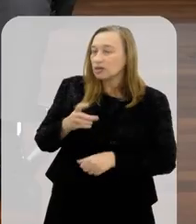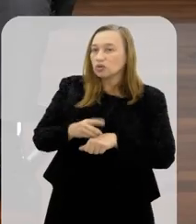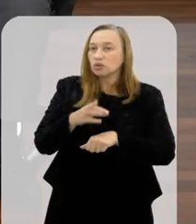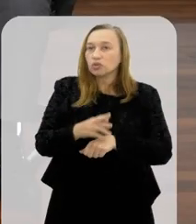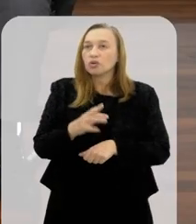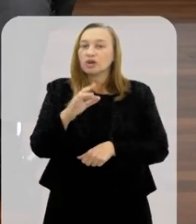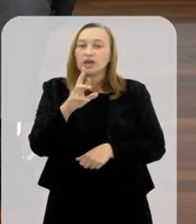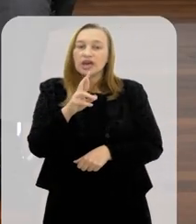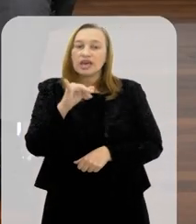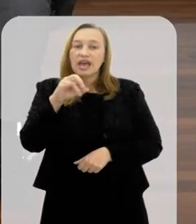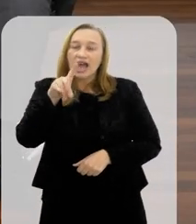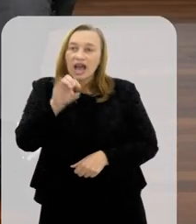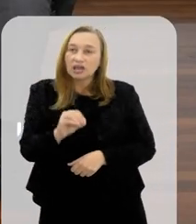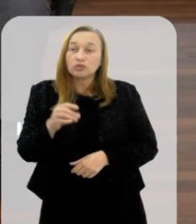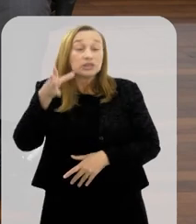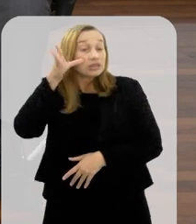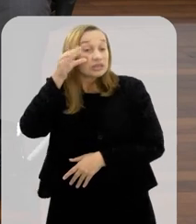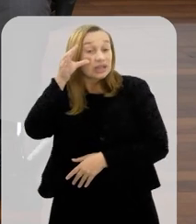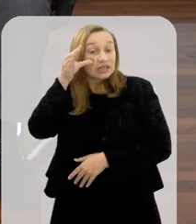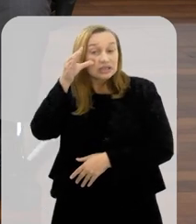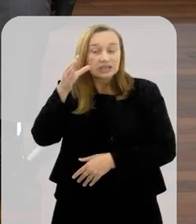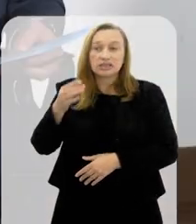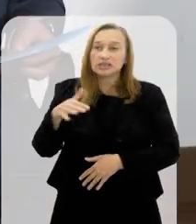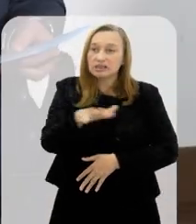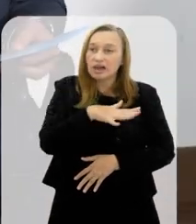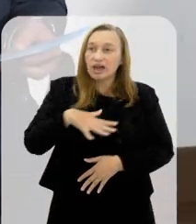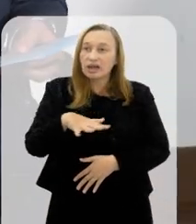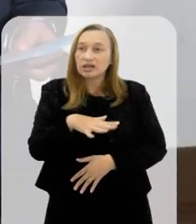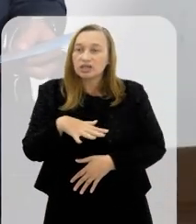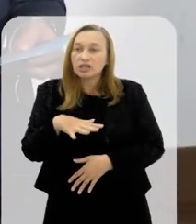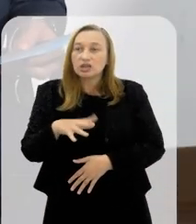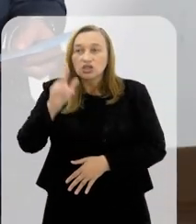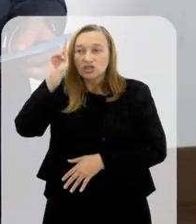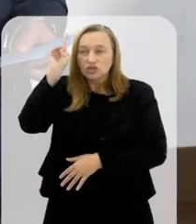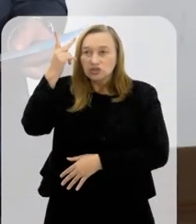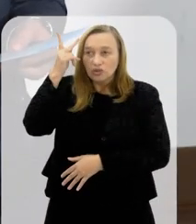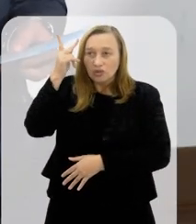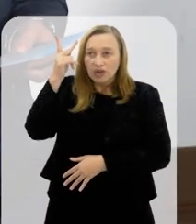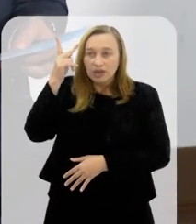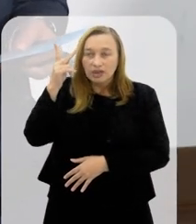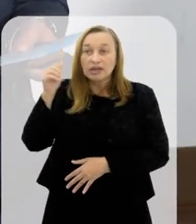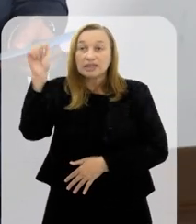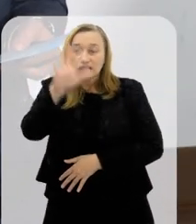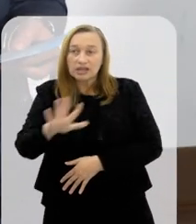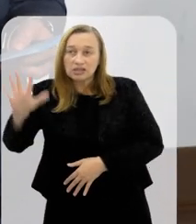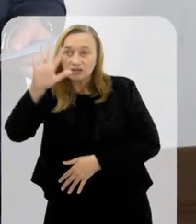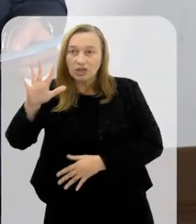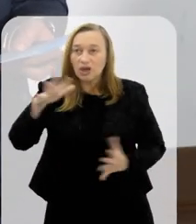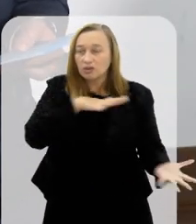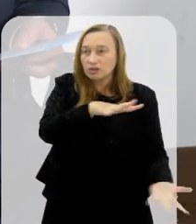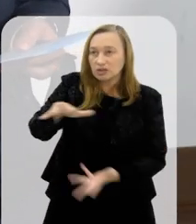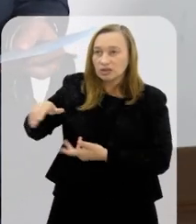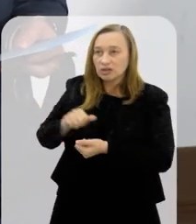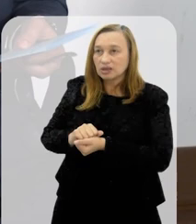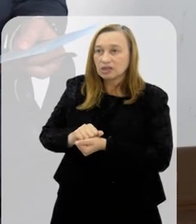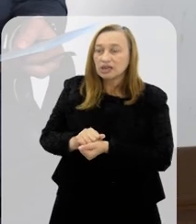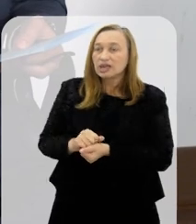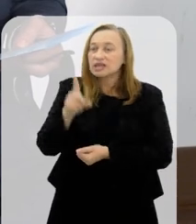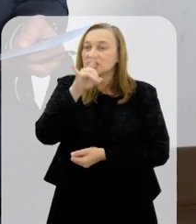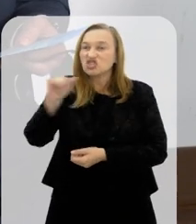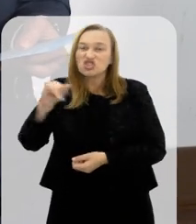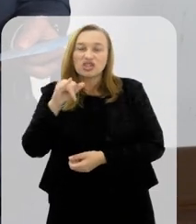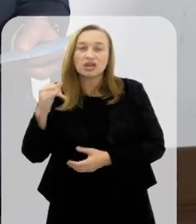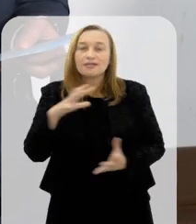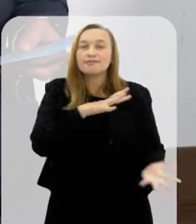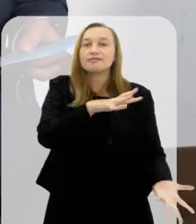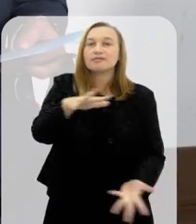Ricardo assim interessantíssimo esse arcabouo histórico normativo nacional e internacional e que traz essa data como a